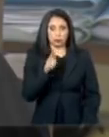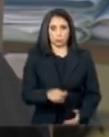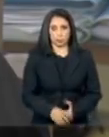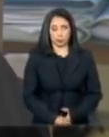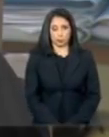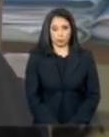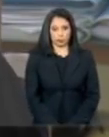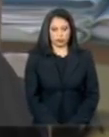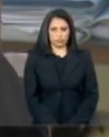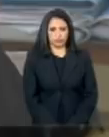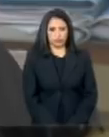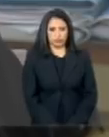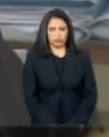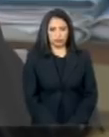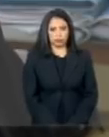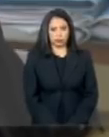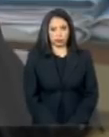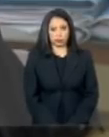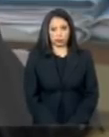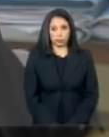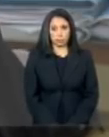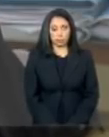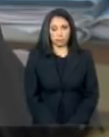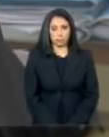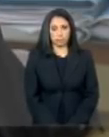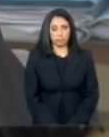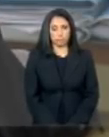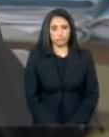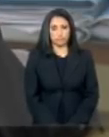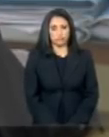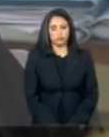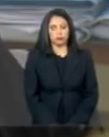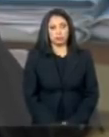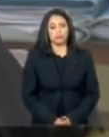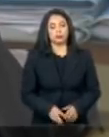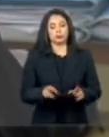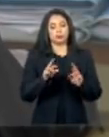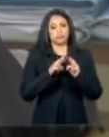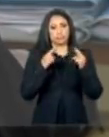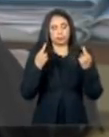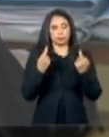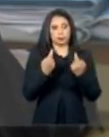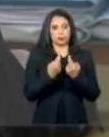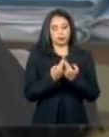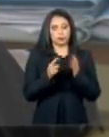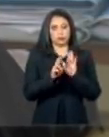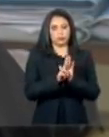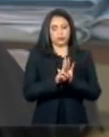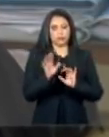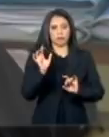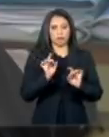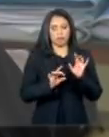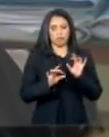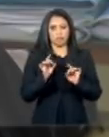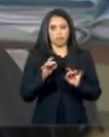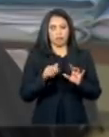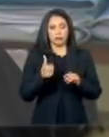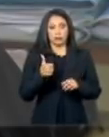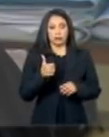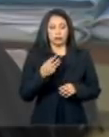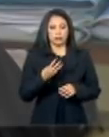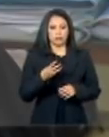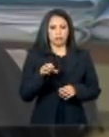o presidente recurso ordinário interposto com fundamento em 1523 a da constituição